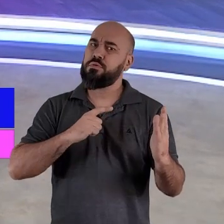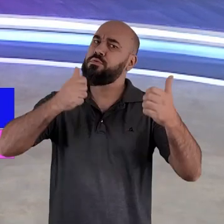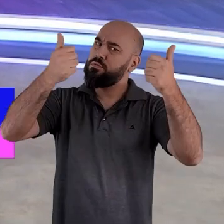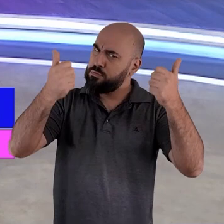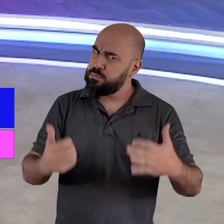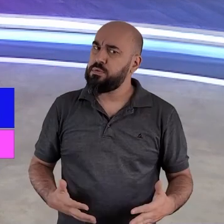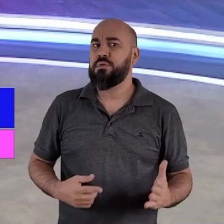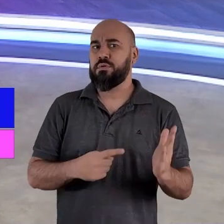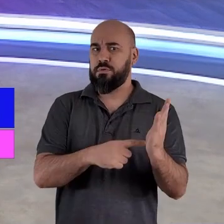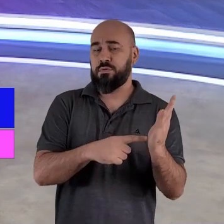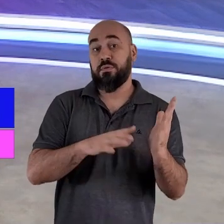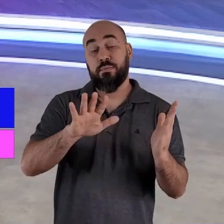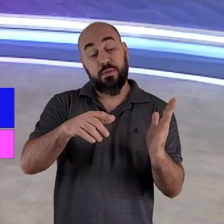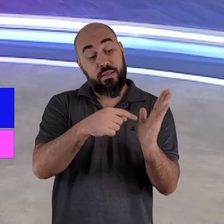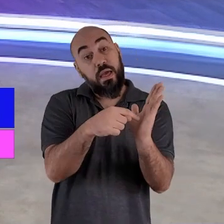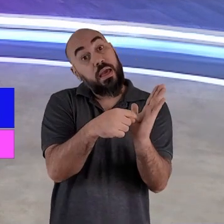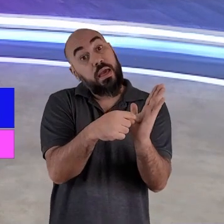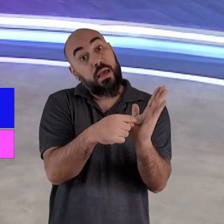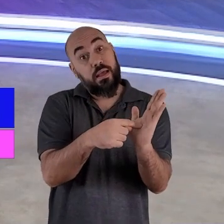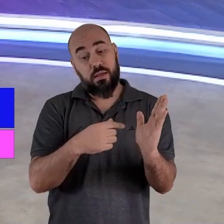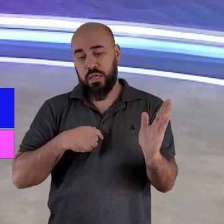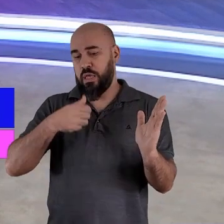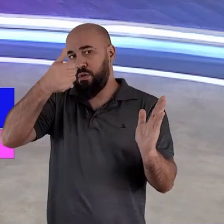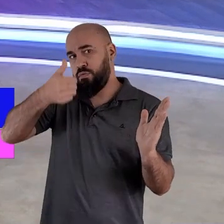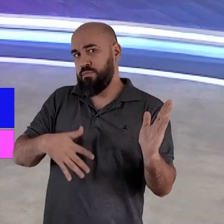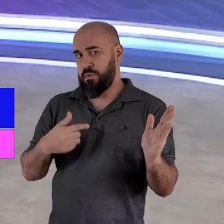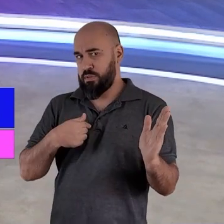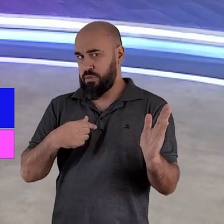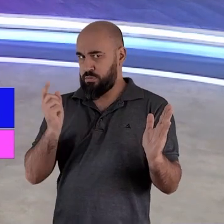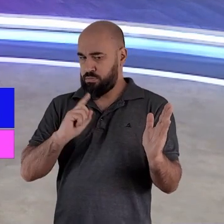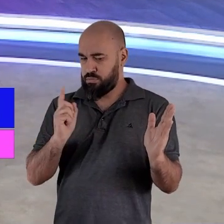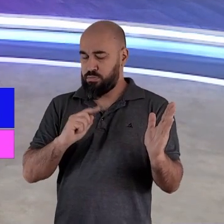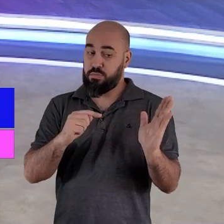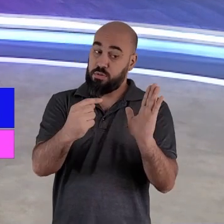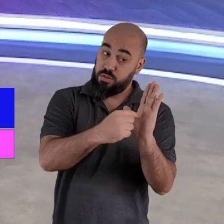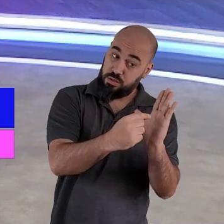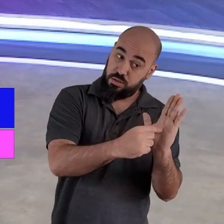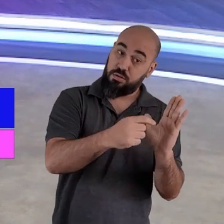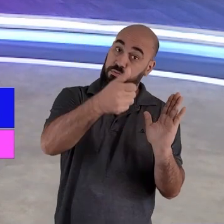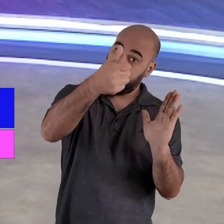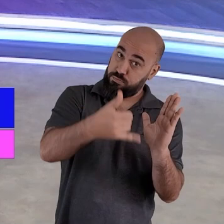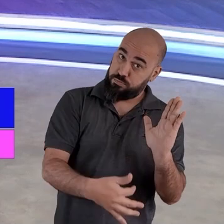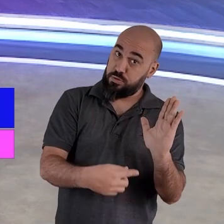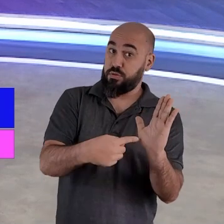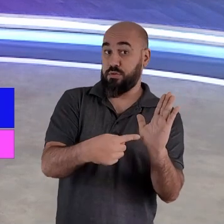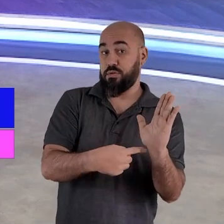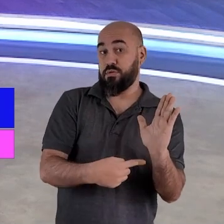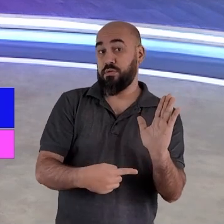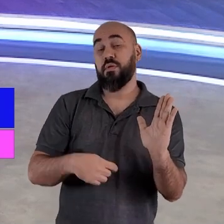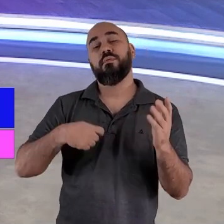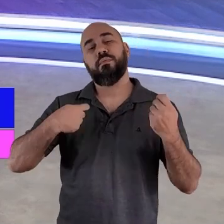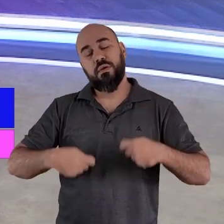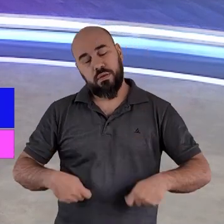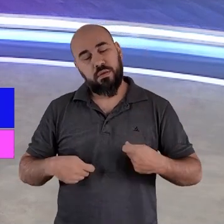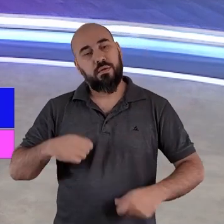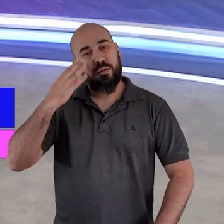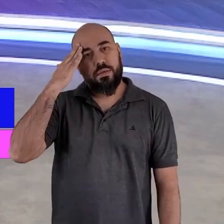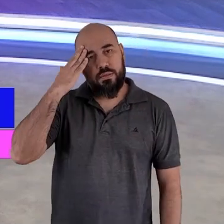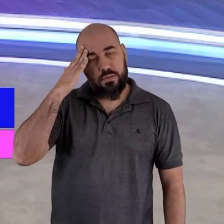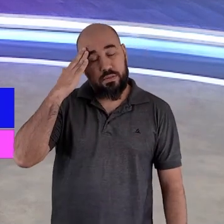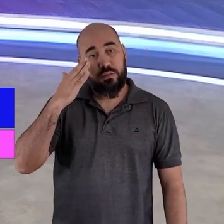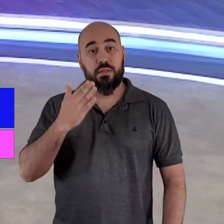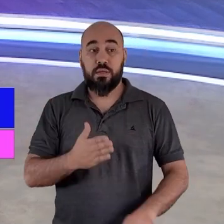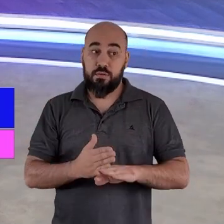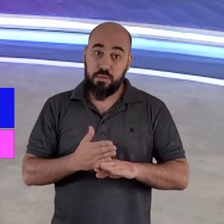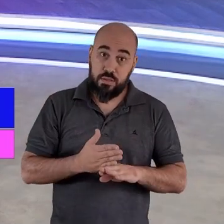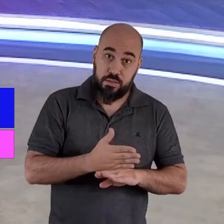que a própria Bíblia que tem que explicar. Este é o ponto do qual nós precisamos nos agarrar quando vamos entrar